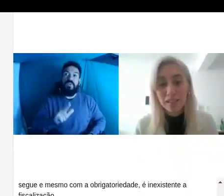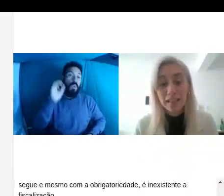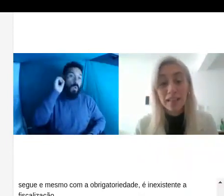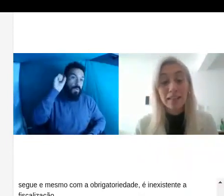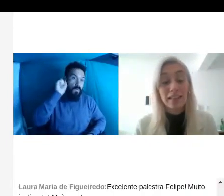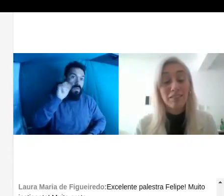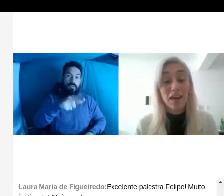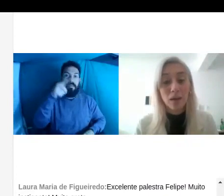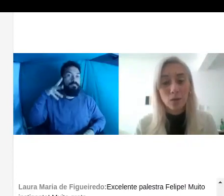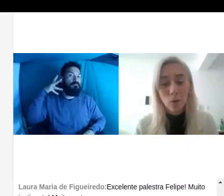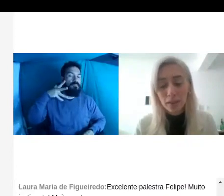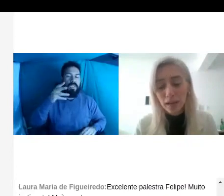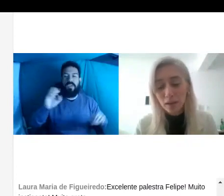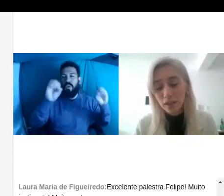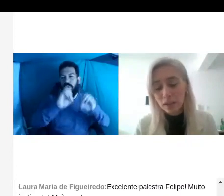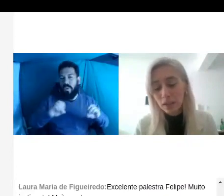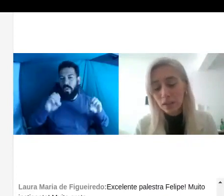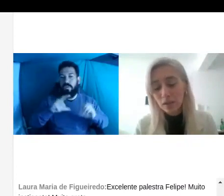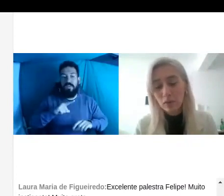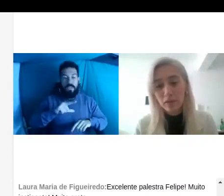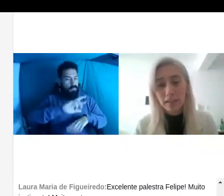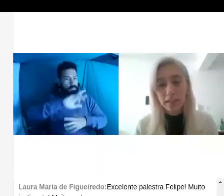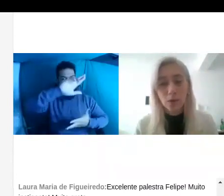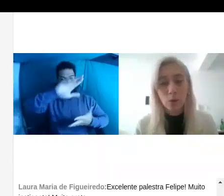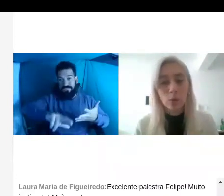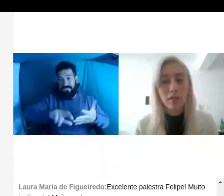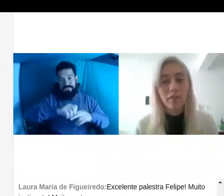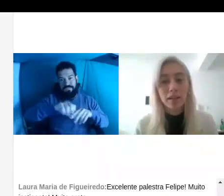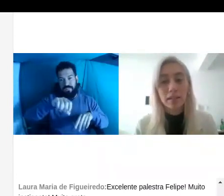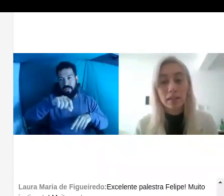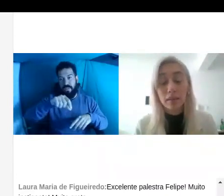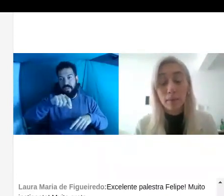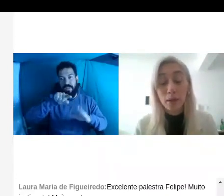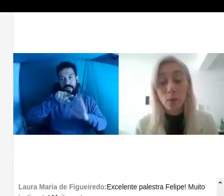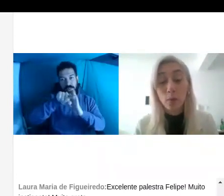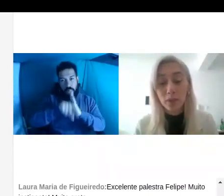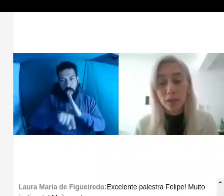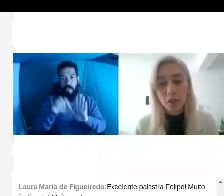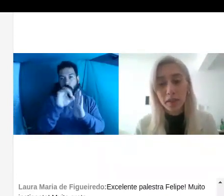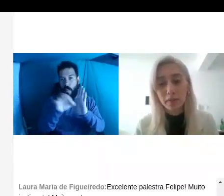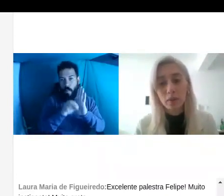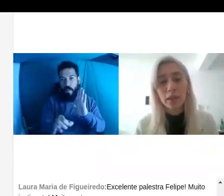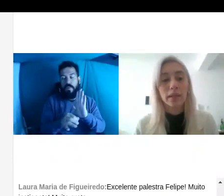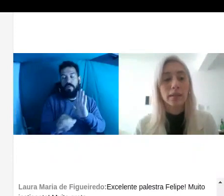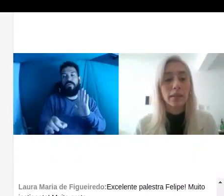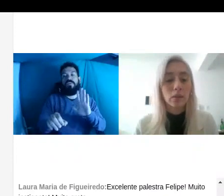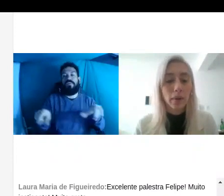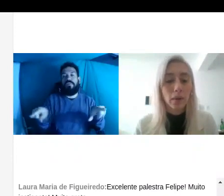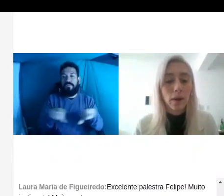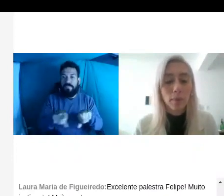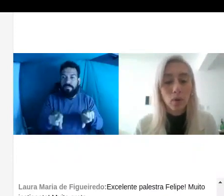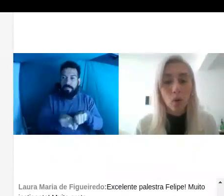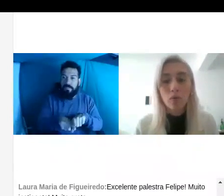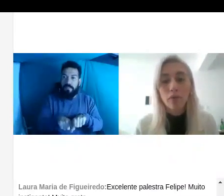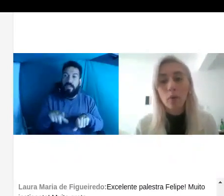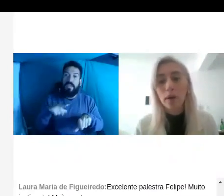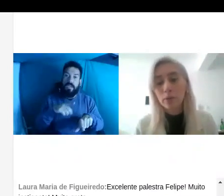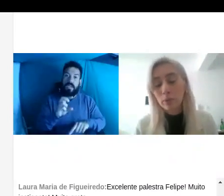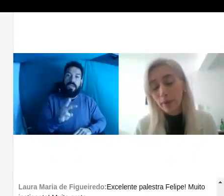nós. Tem vários comentários aqui que eu vou fazer a leitura, várias perguntas chegando tanto pelo